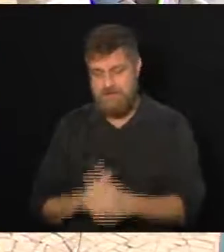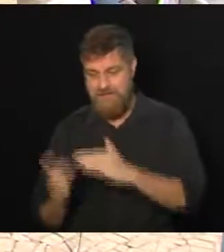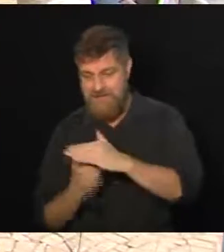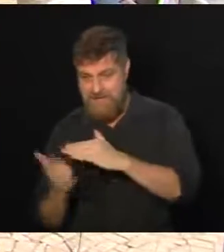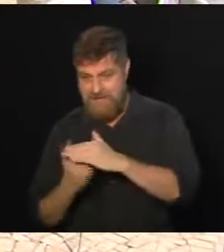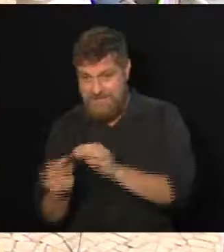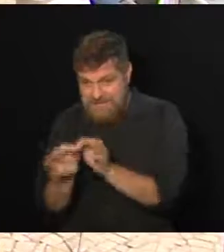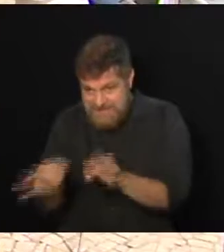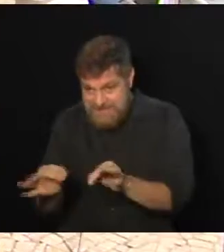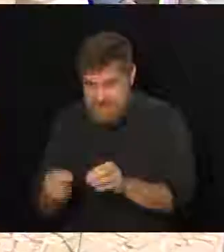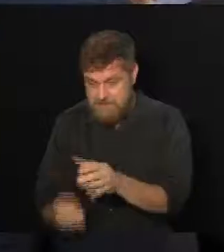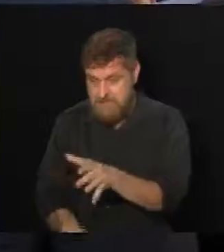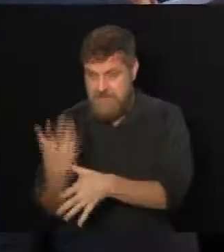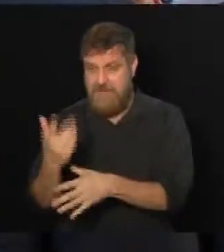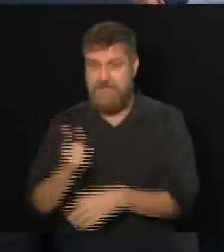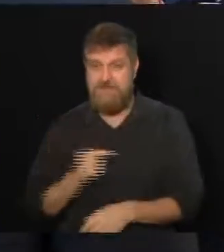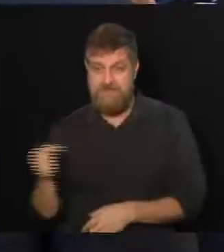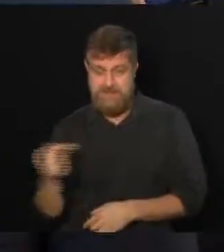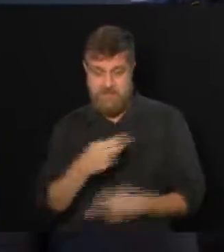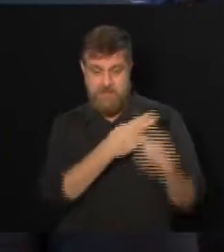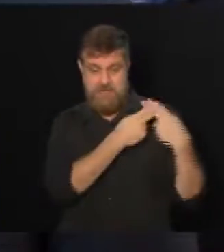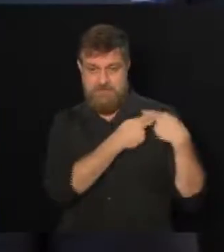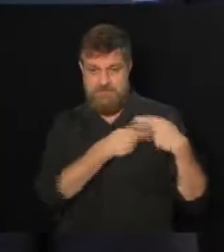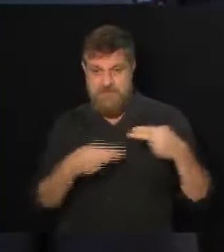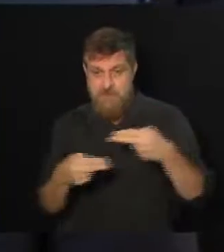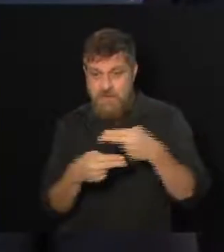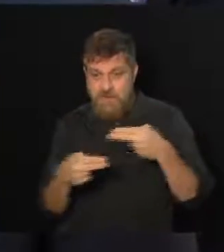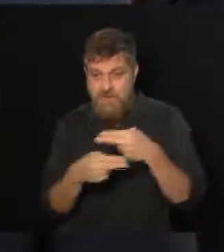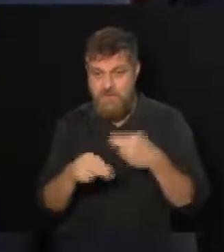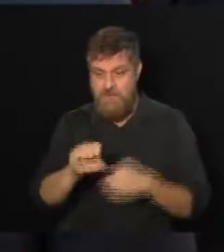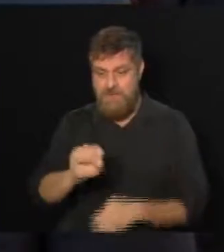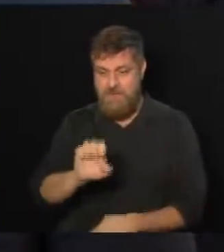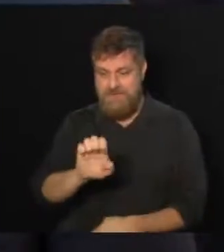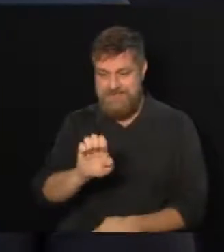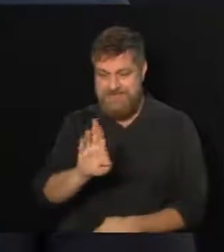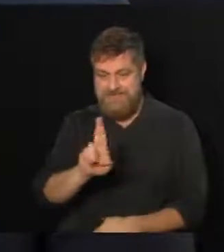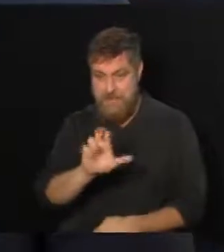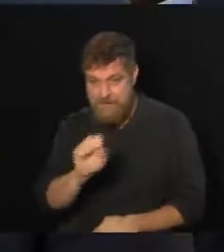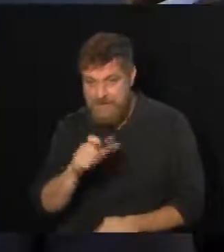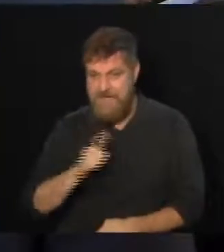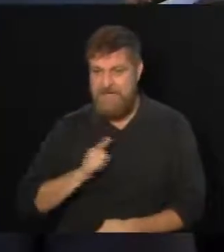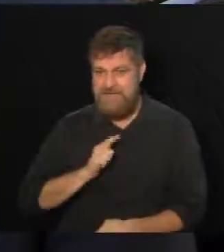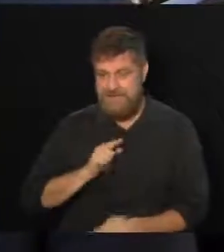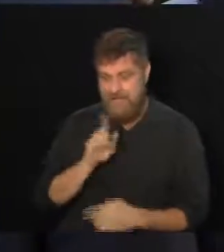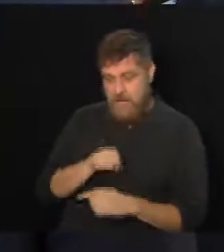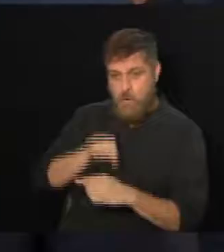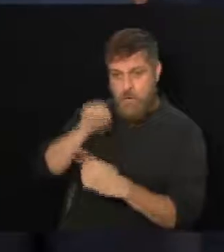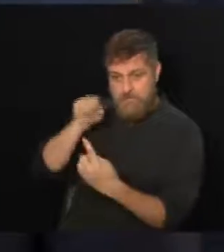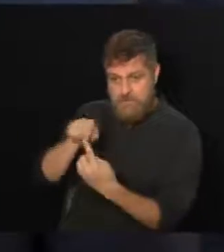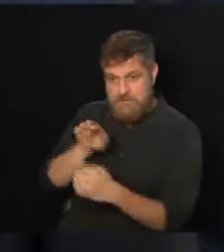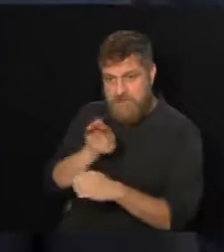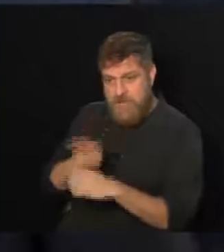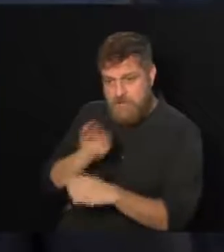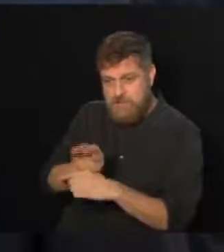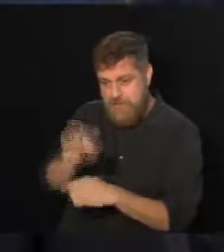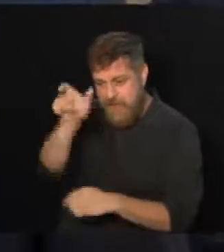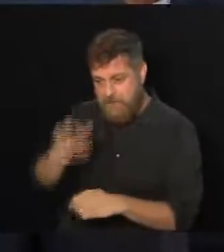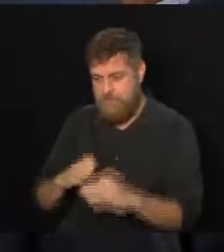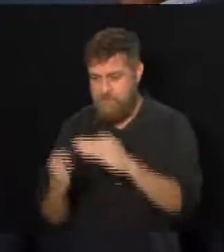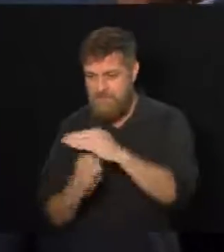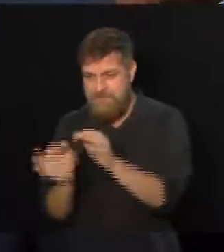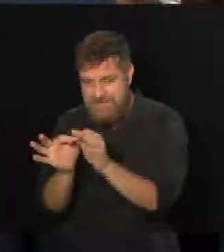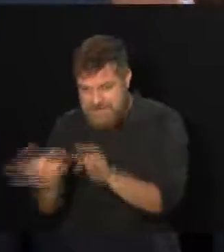com o superintendente do Sebrae, o programa concentra diversas frentes para ajudar o micro e pequeno empresário. Esse programa